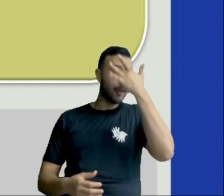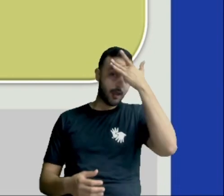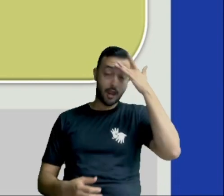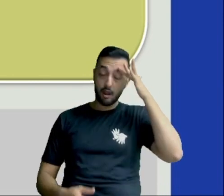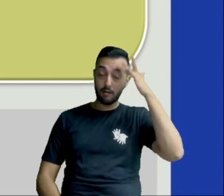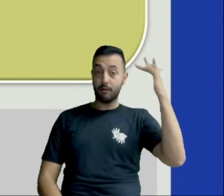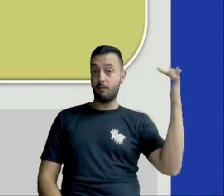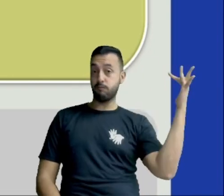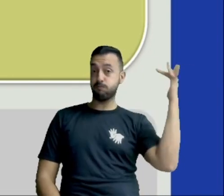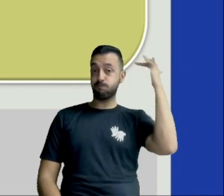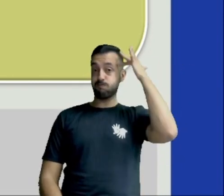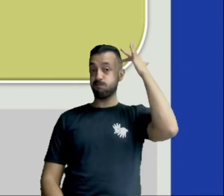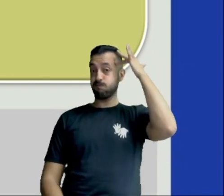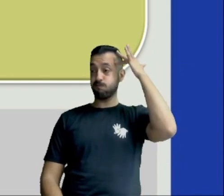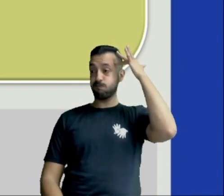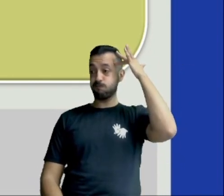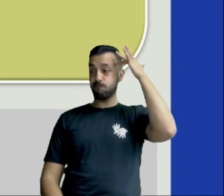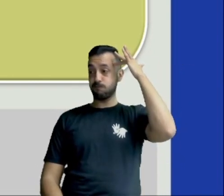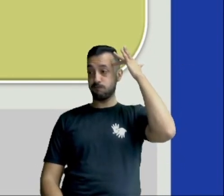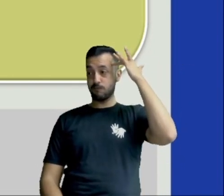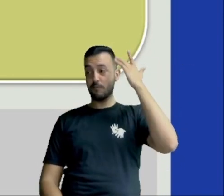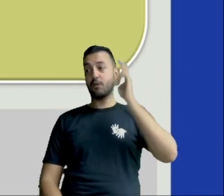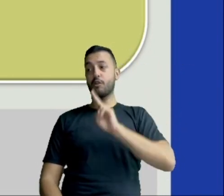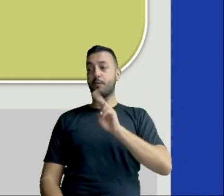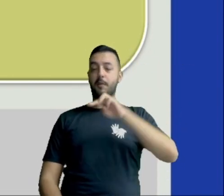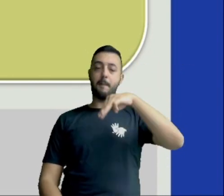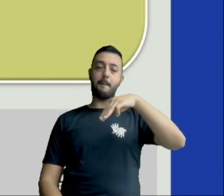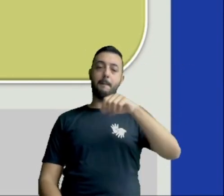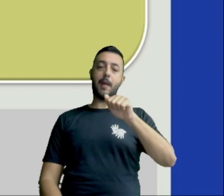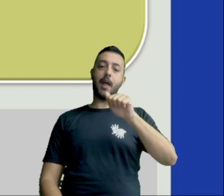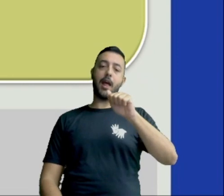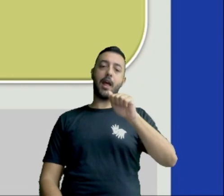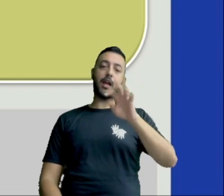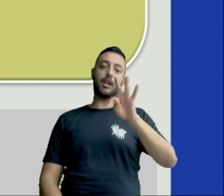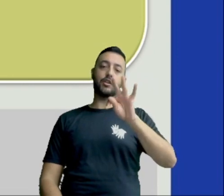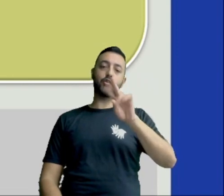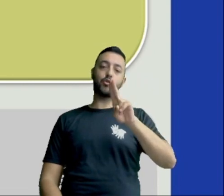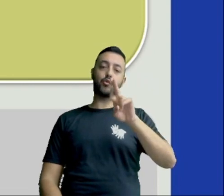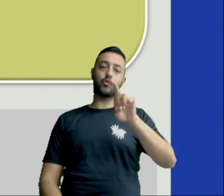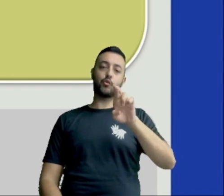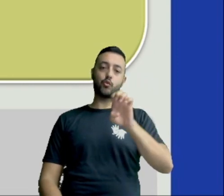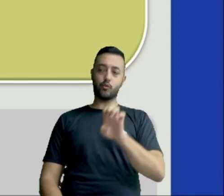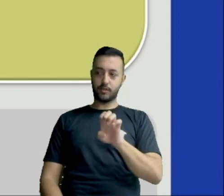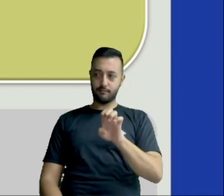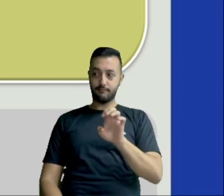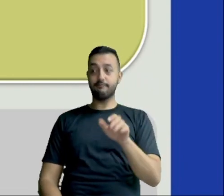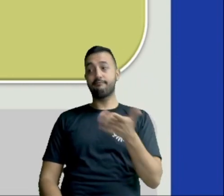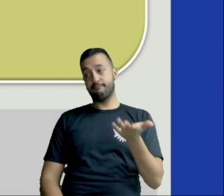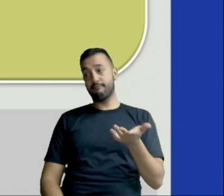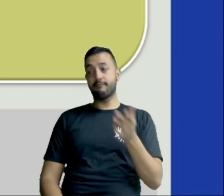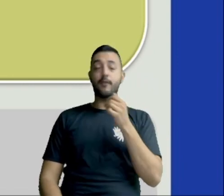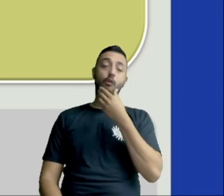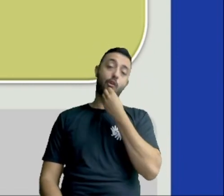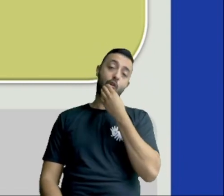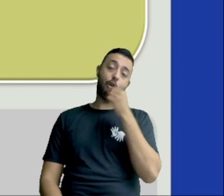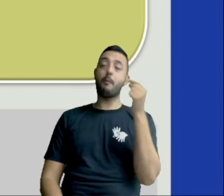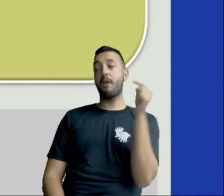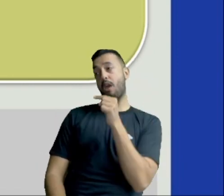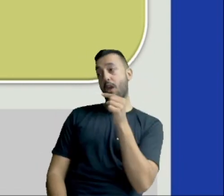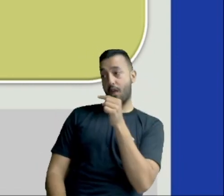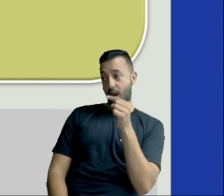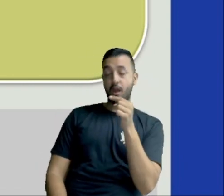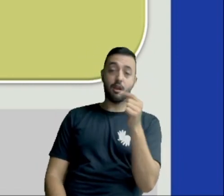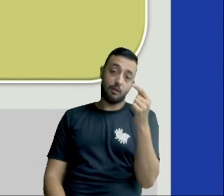Como é essa palavra? Mature. Mature quer dizer maduro. Então, he is a mature man.